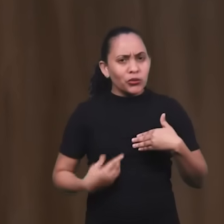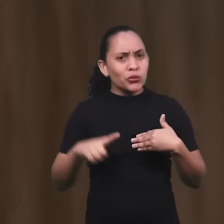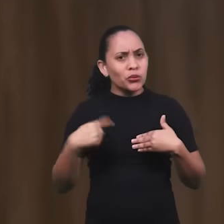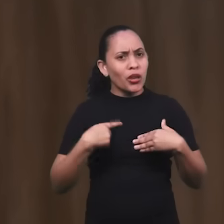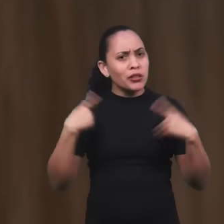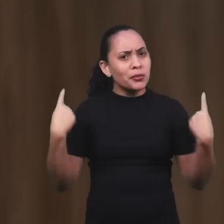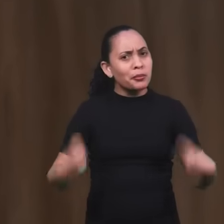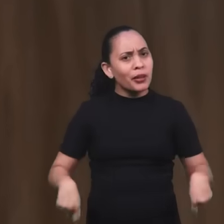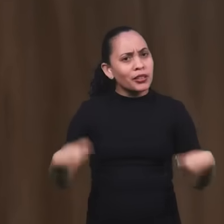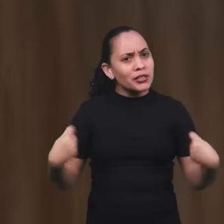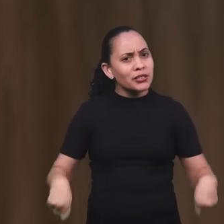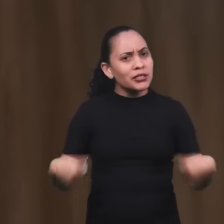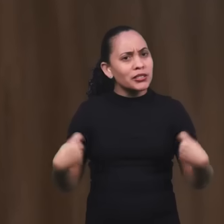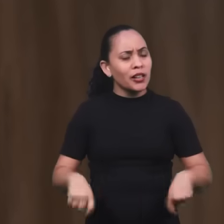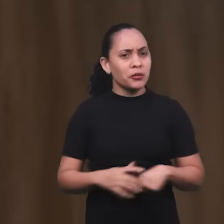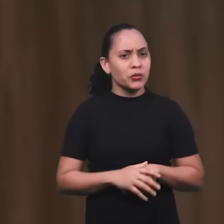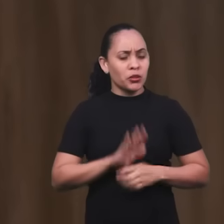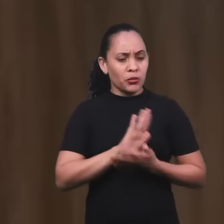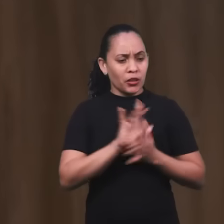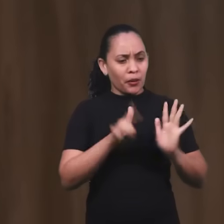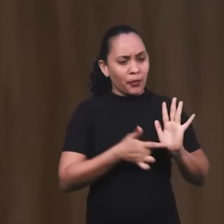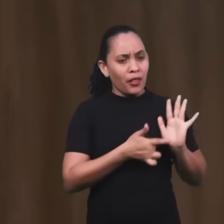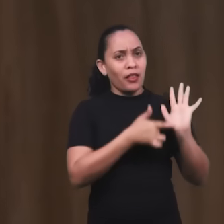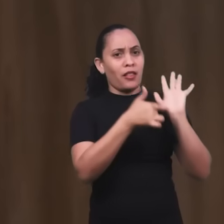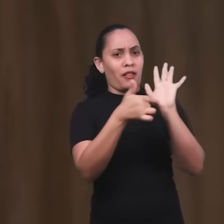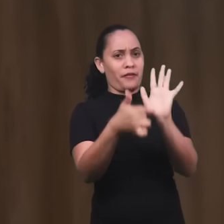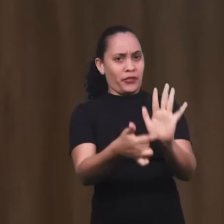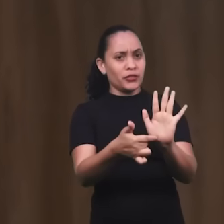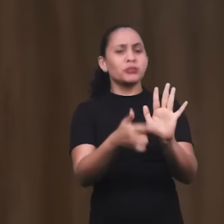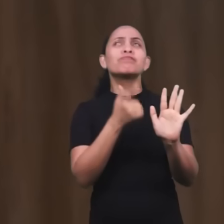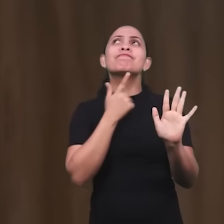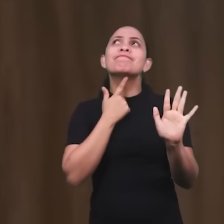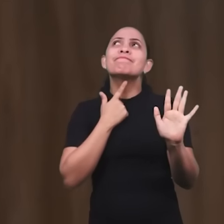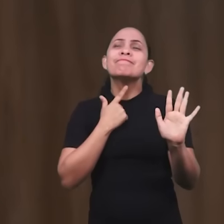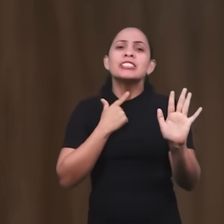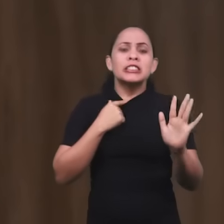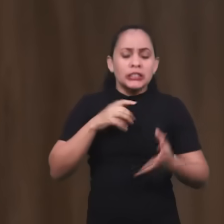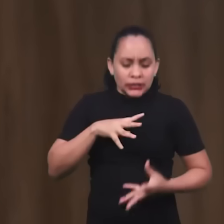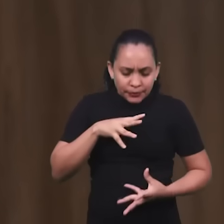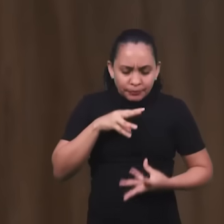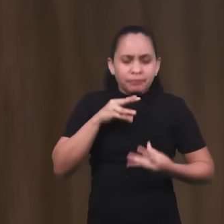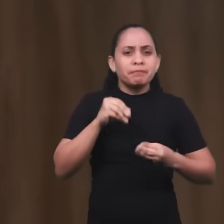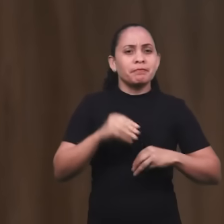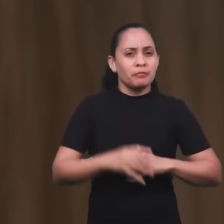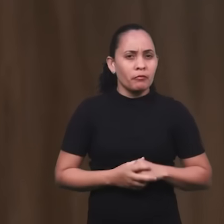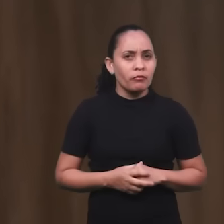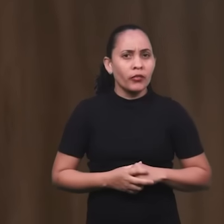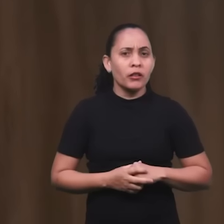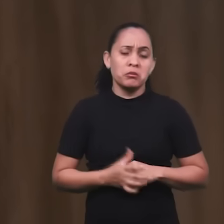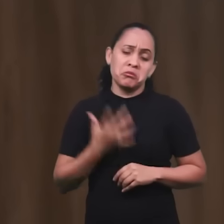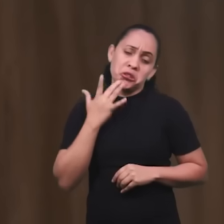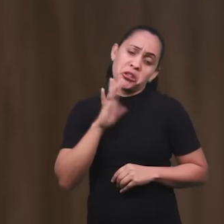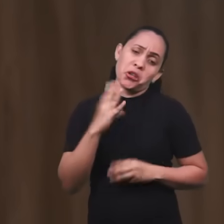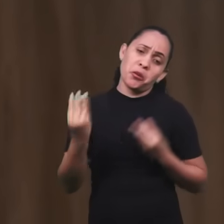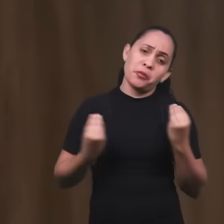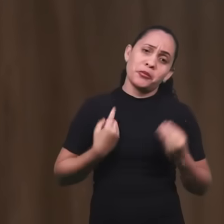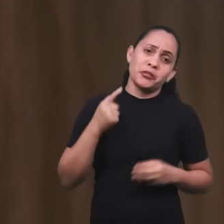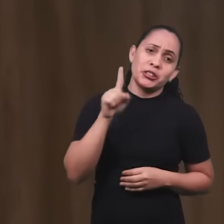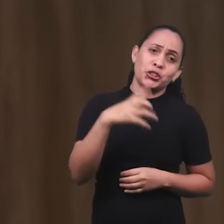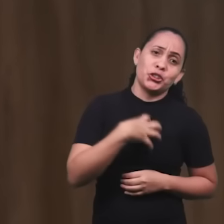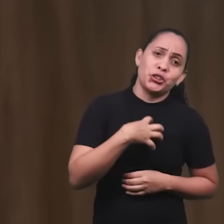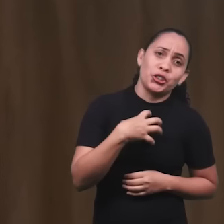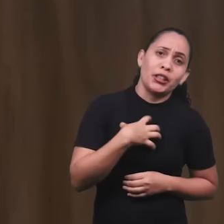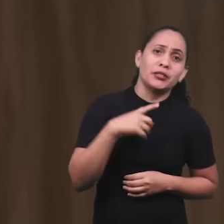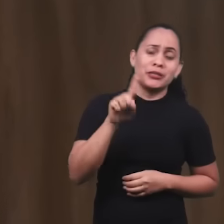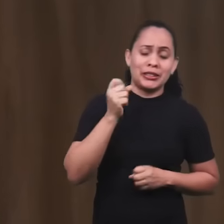nós uma necessidade. E essa necessidade descrita na Bíblia como a sede da alma. Não sei como você está hoje.